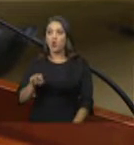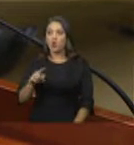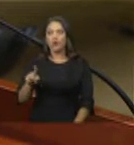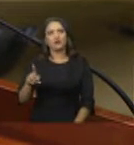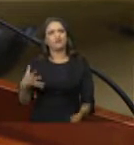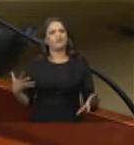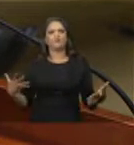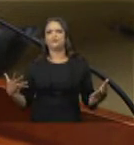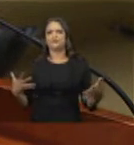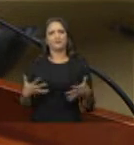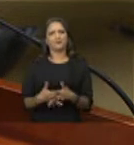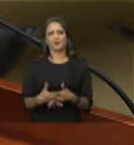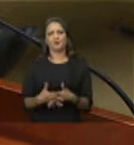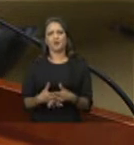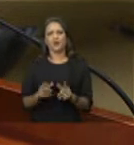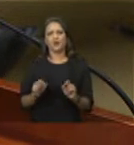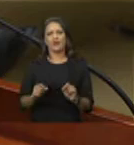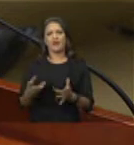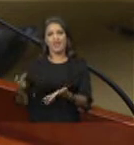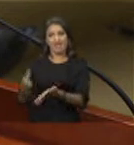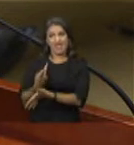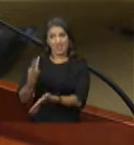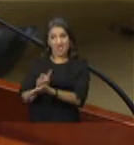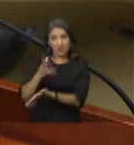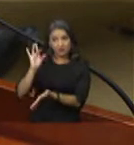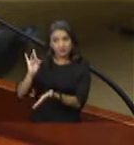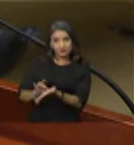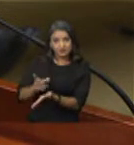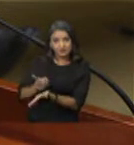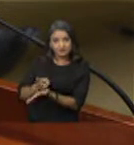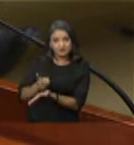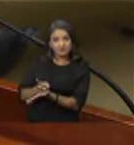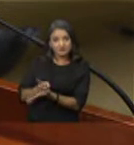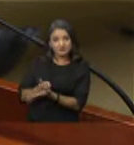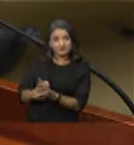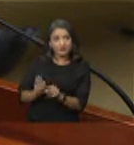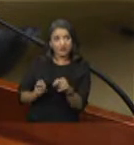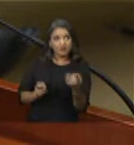confusão entre erro de fato e